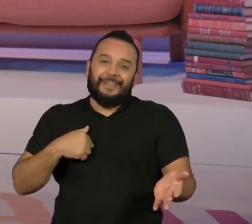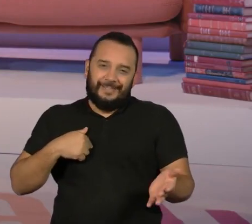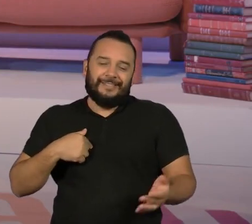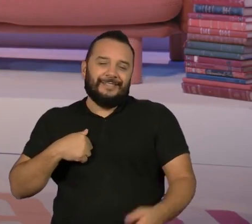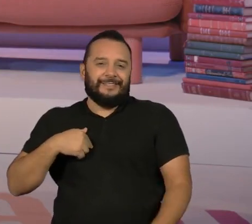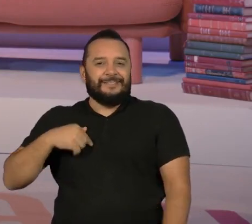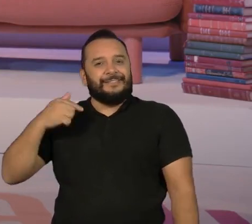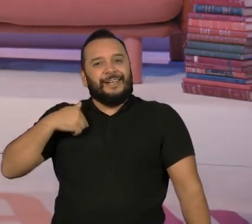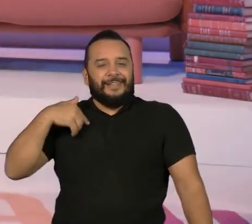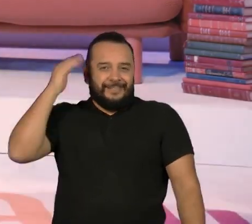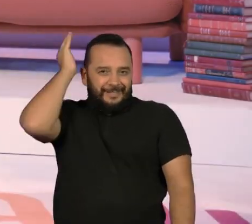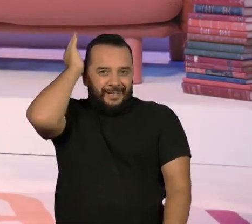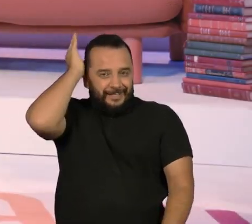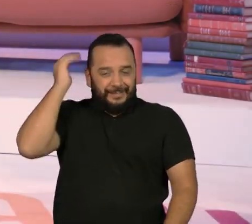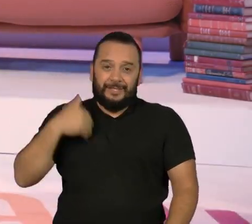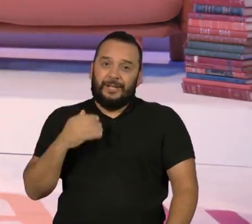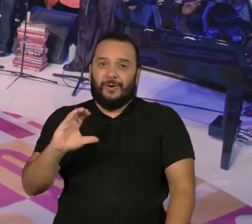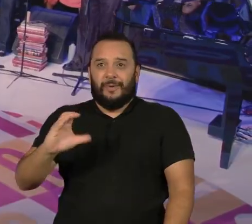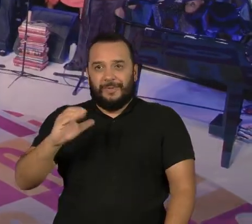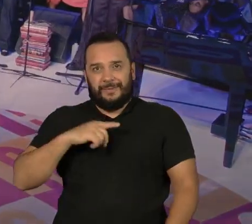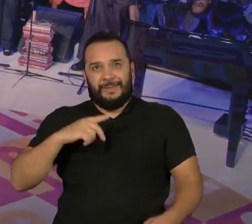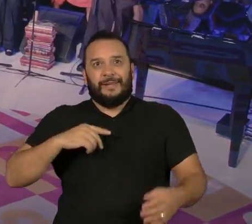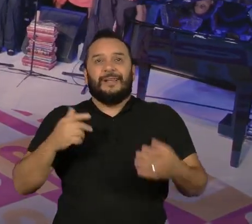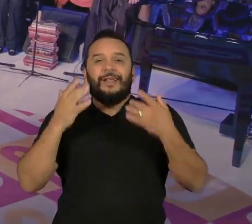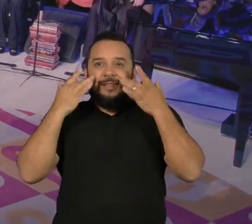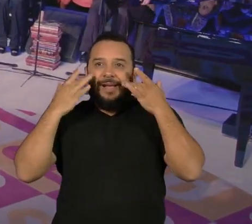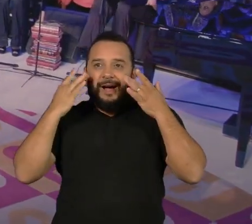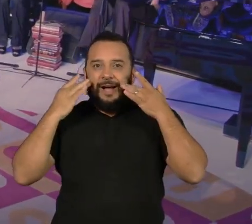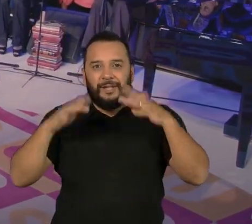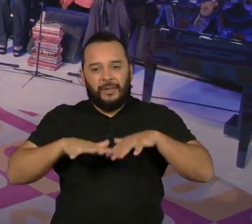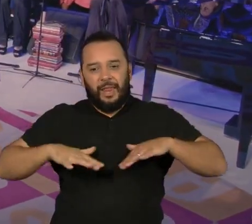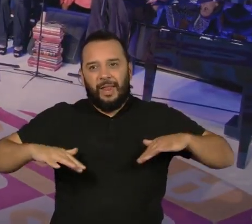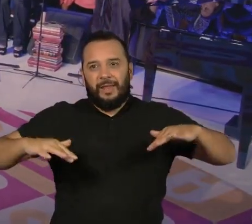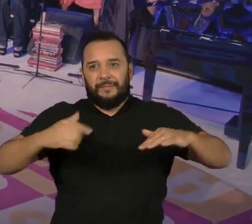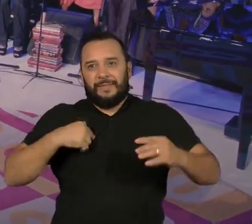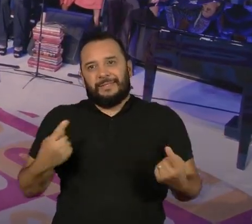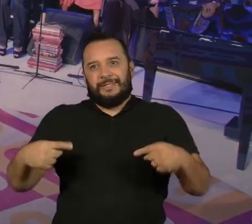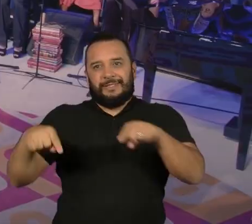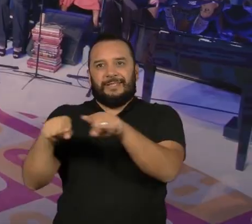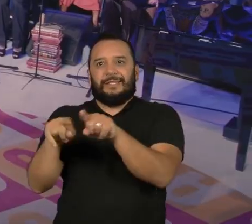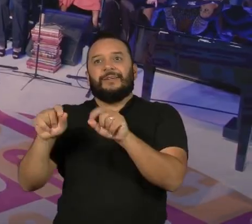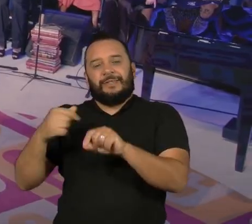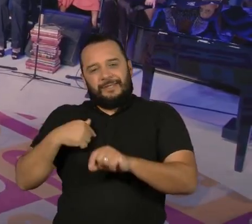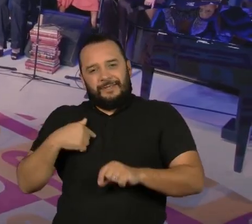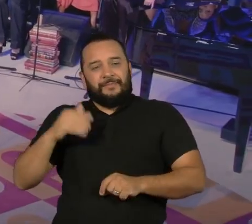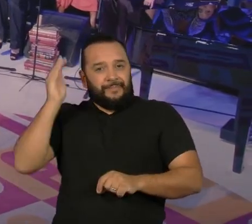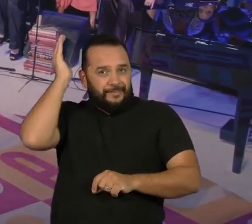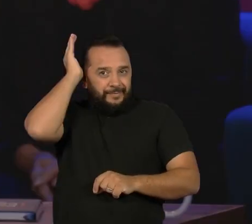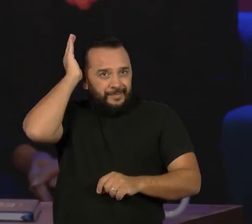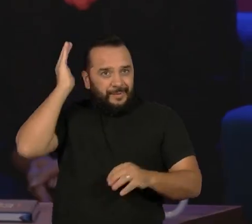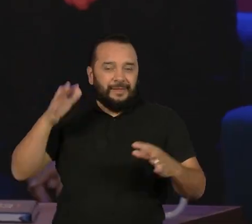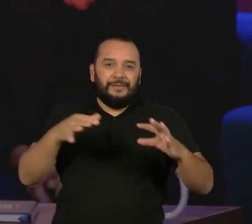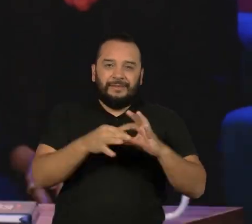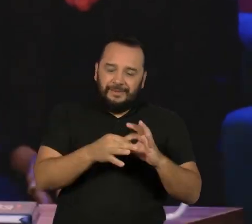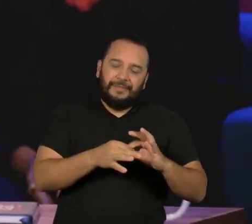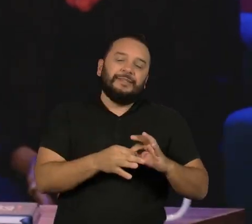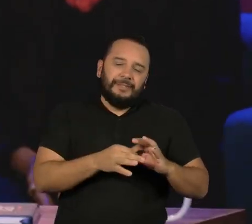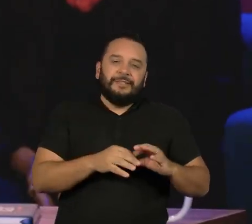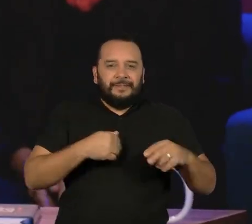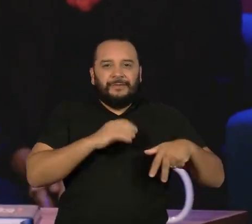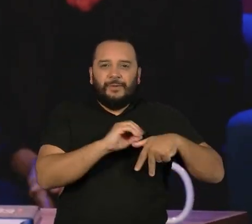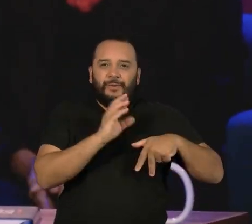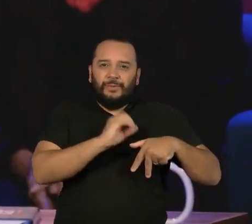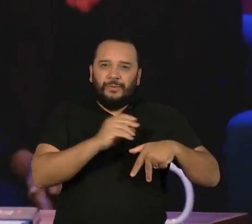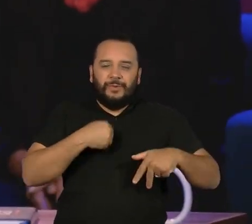do Sesc de Copacabana, esse teatro de Arena, nessa parceria entre o Sesc Rio de Janeiro e a TV Cultura, levando saber para